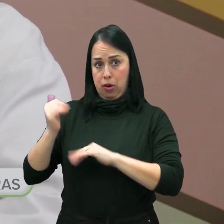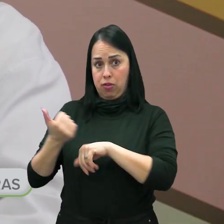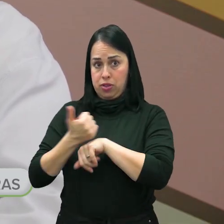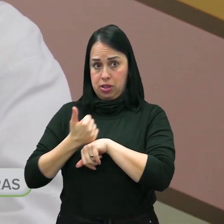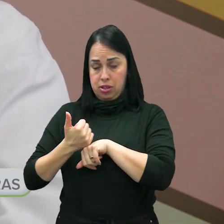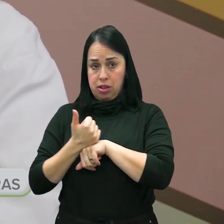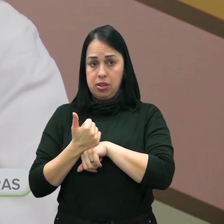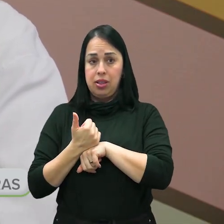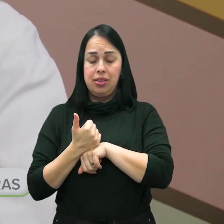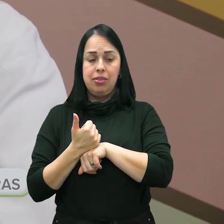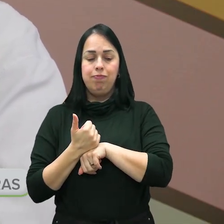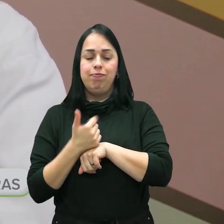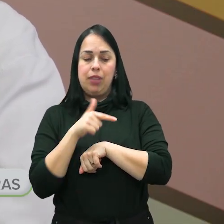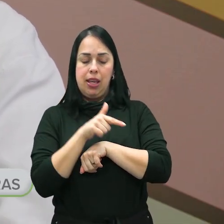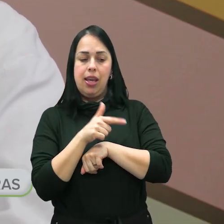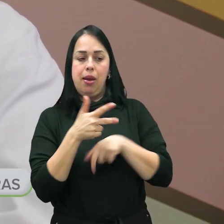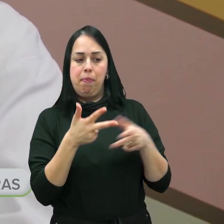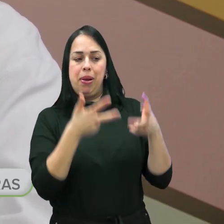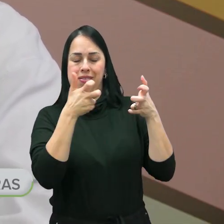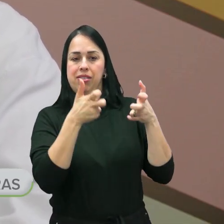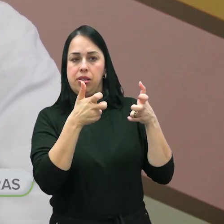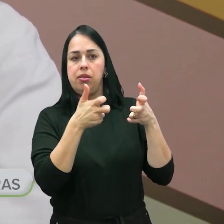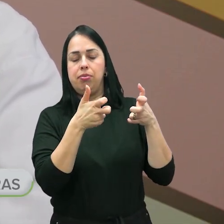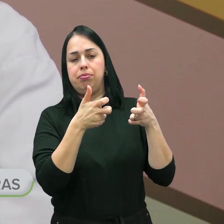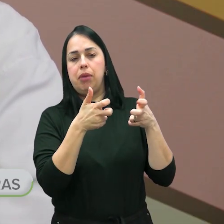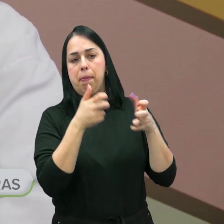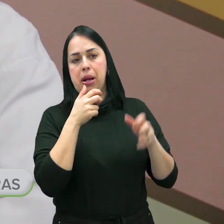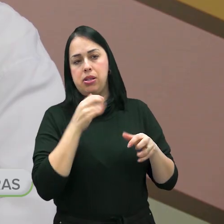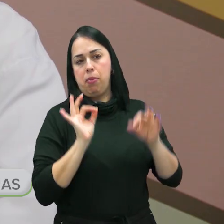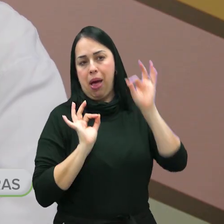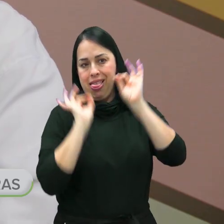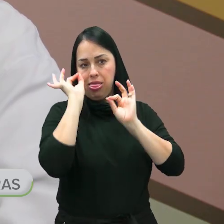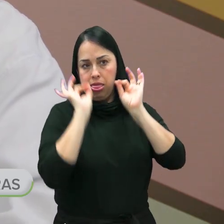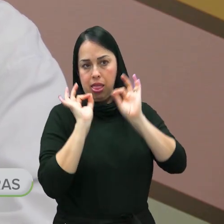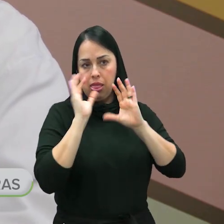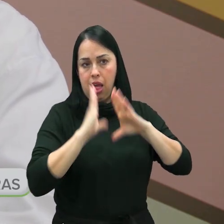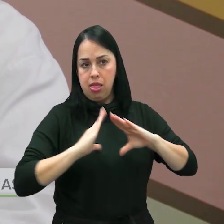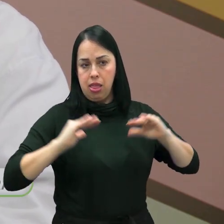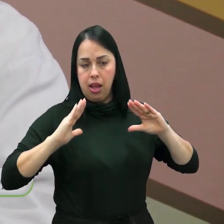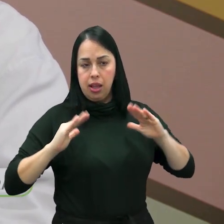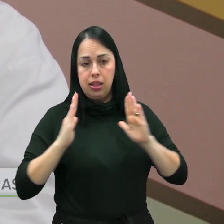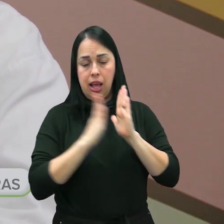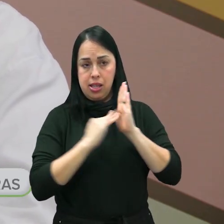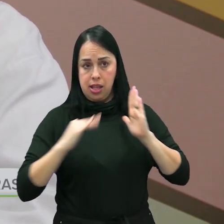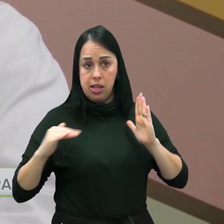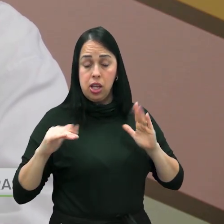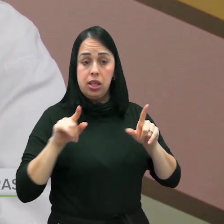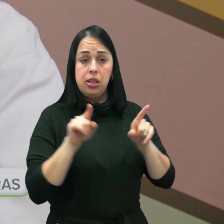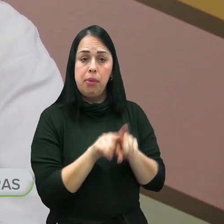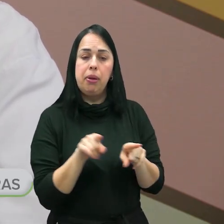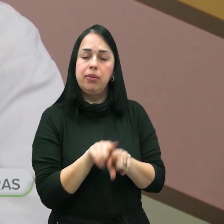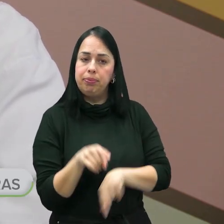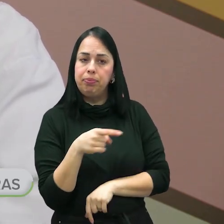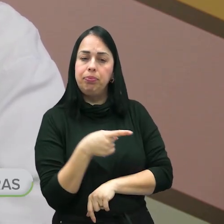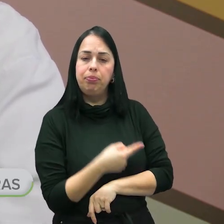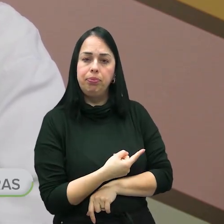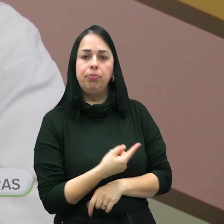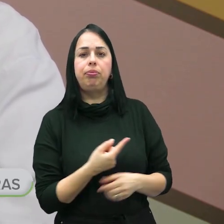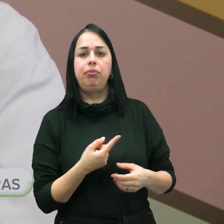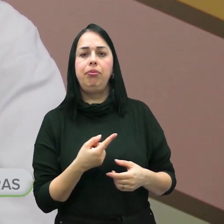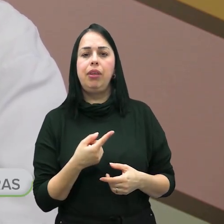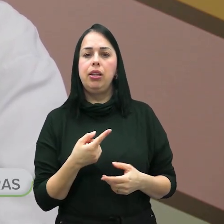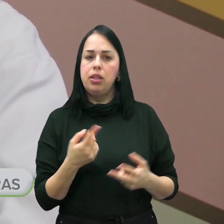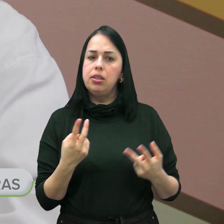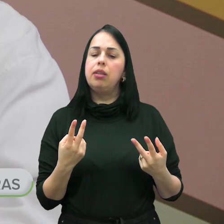desse importância para a parte estética, eu estaria na profissão errada, né? Então, nós damos muito,